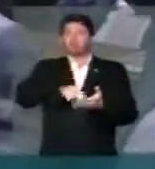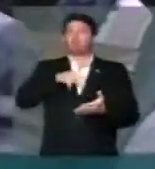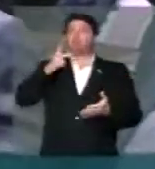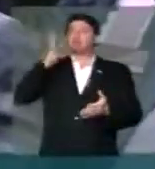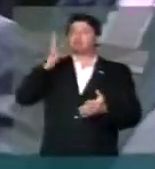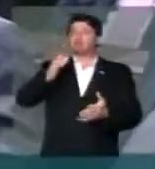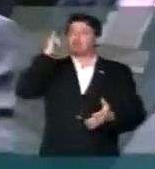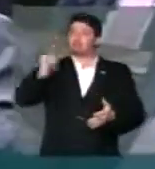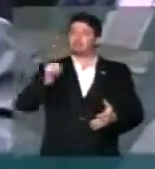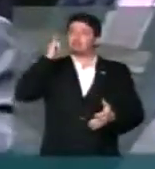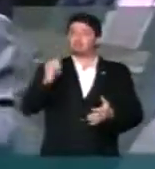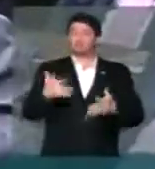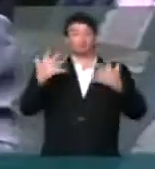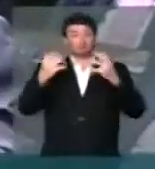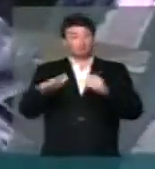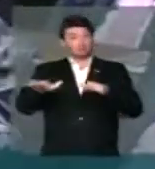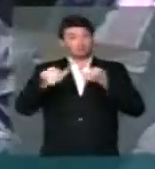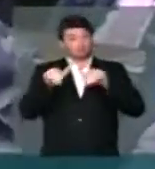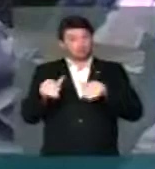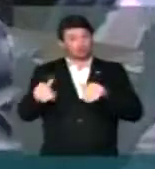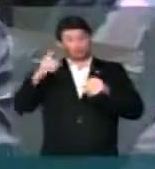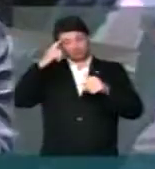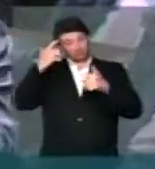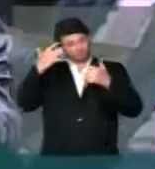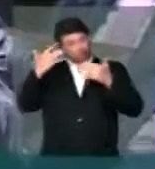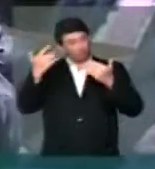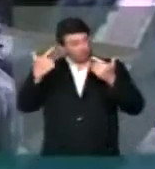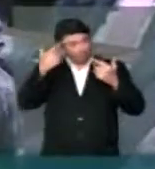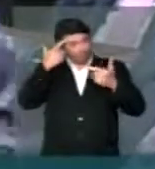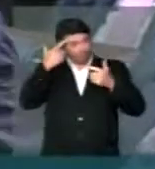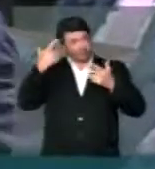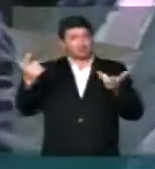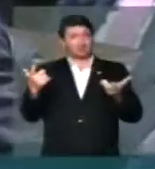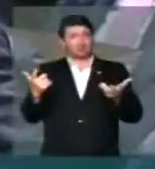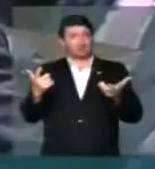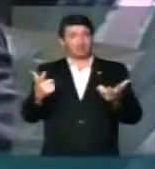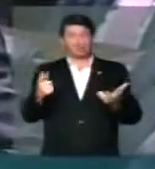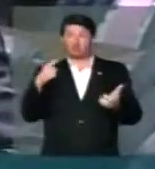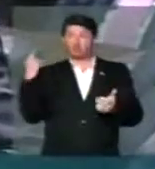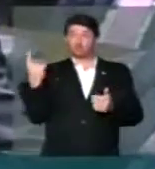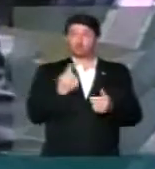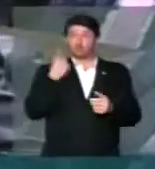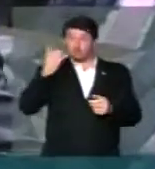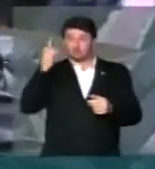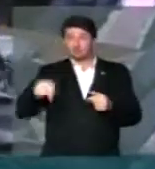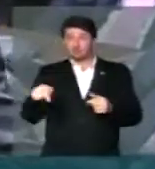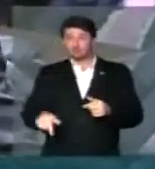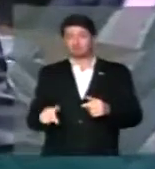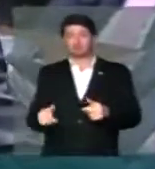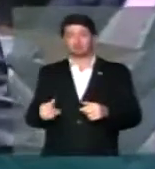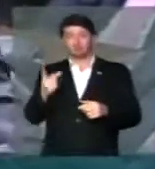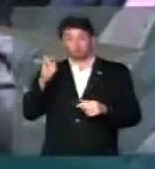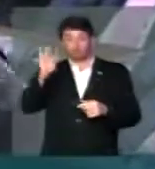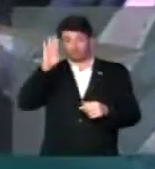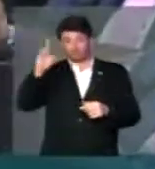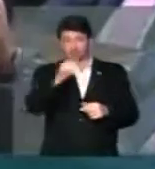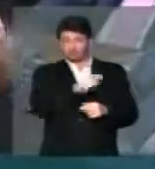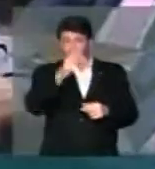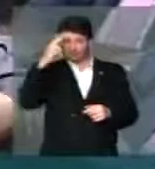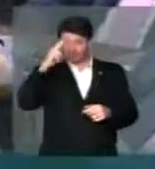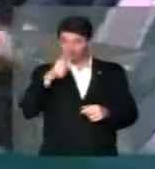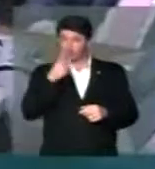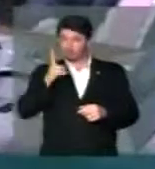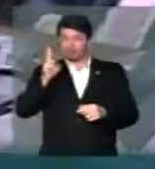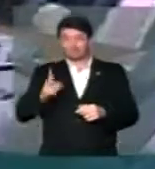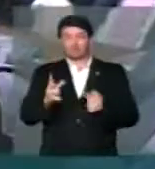para alertar isso. Vamos chamar a reflexão todos os nossos parlamentares do PT. A história